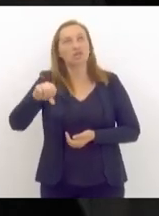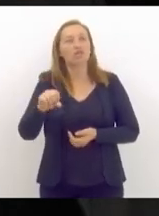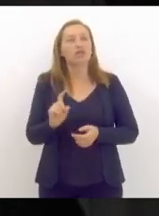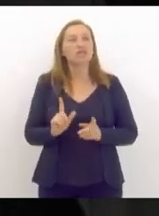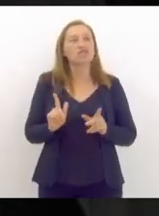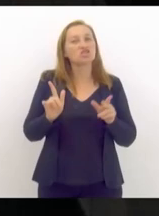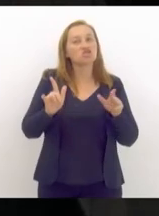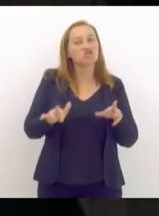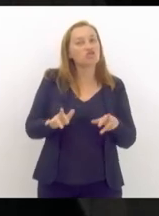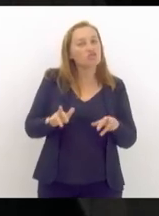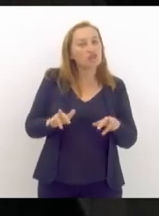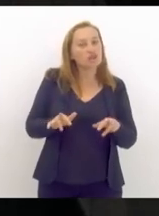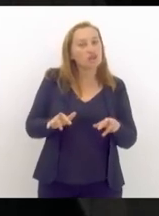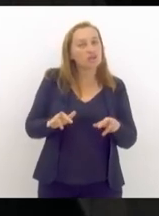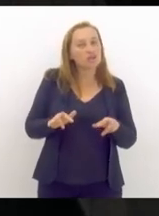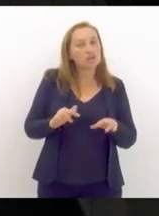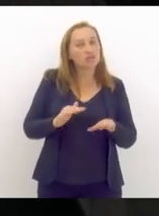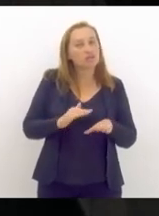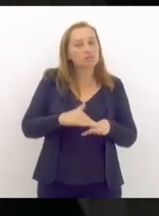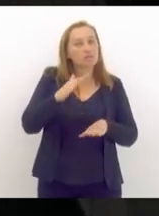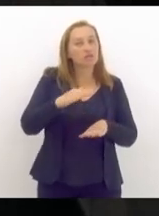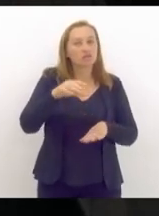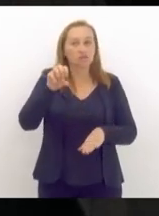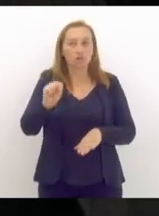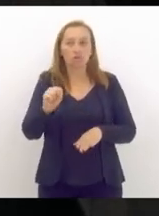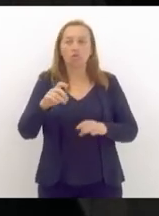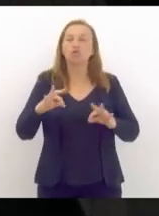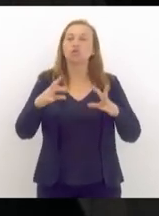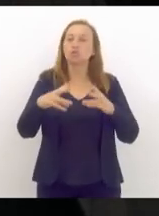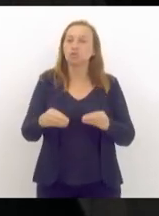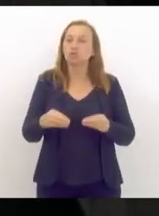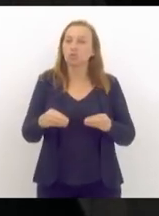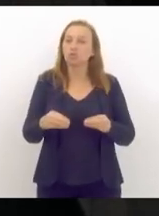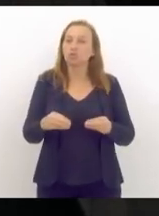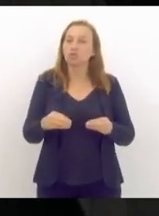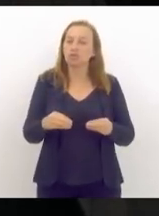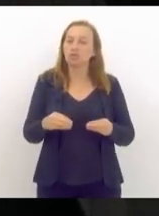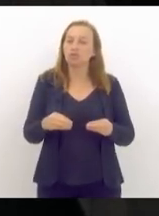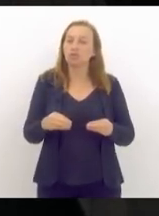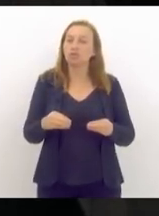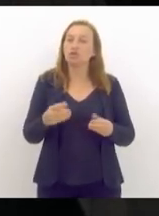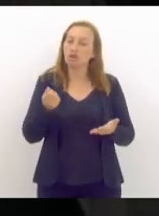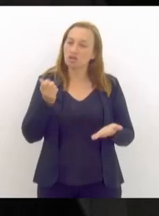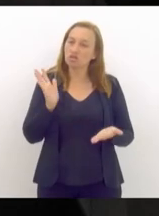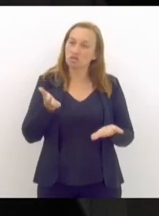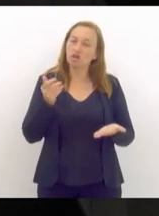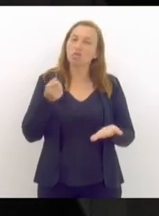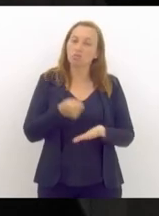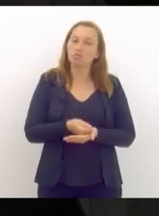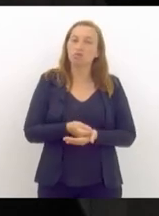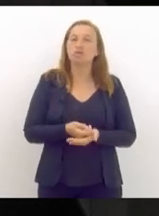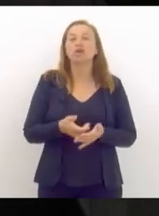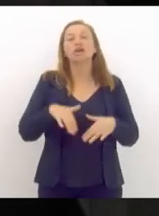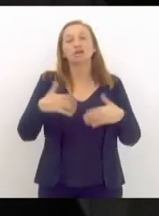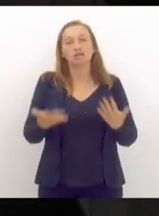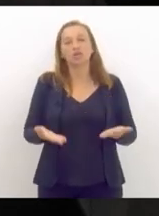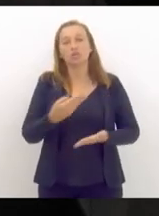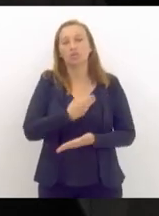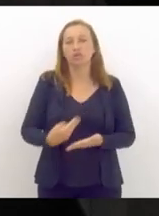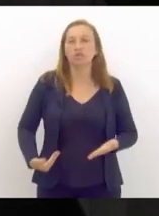diferença está acima de 8. Então, todas as condições legais foram cumpridas. Então, o que o governador